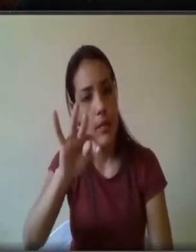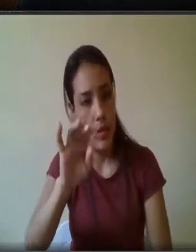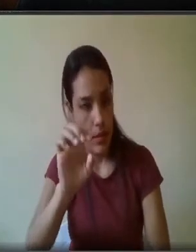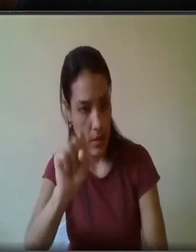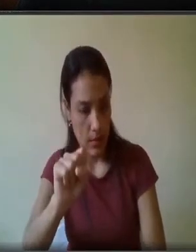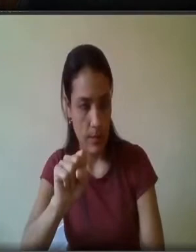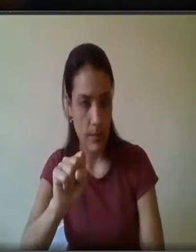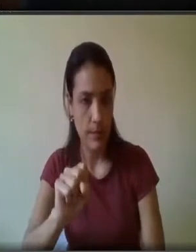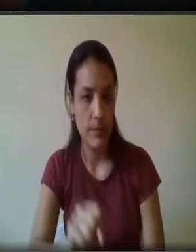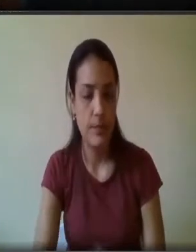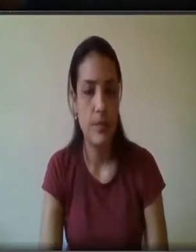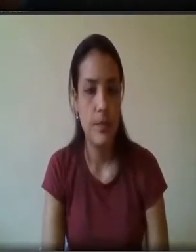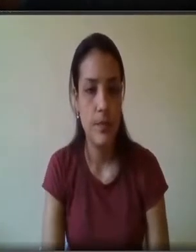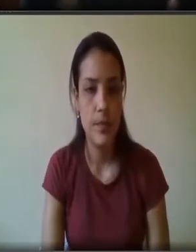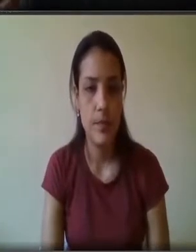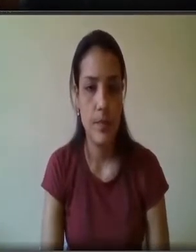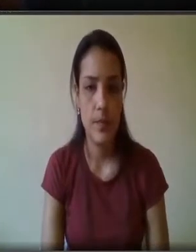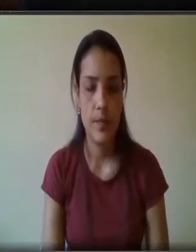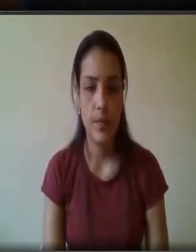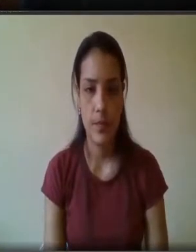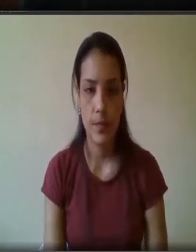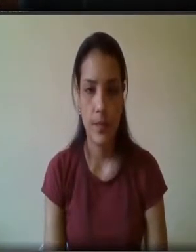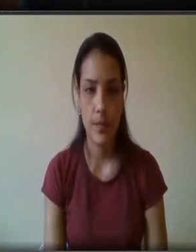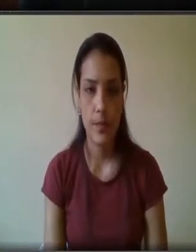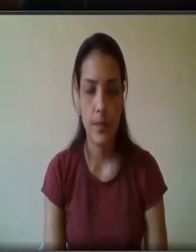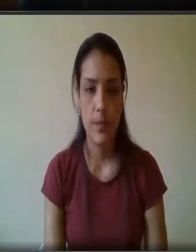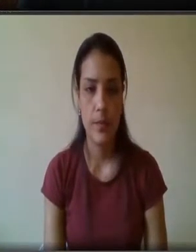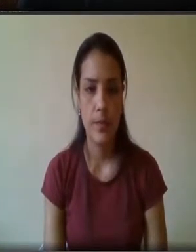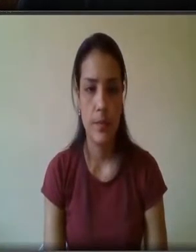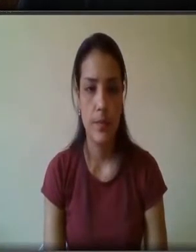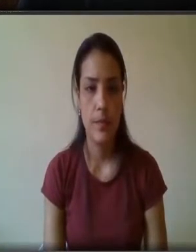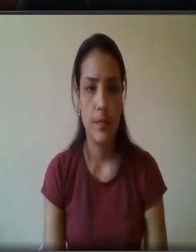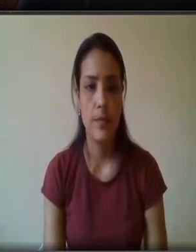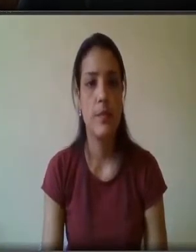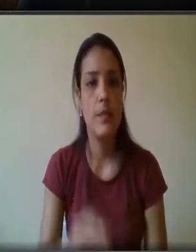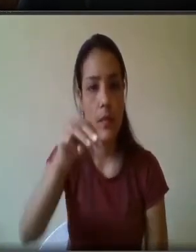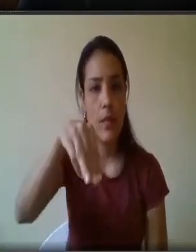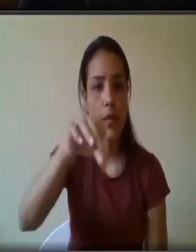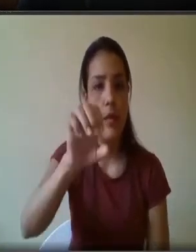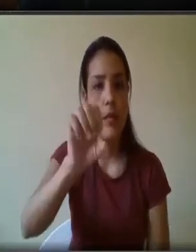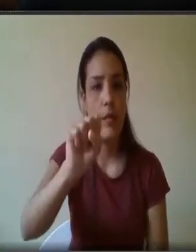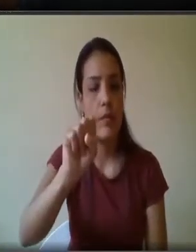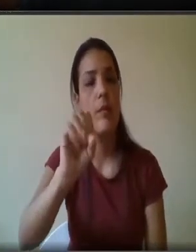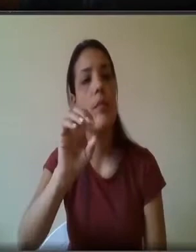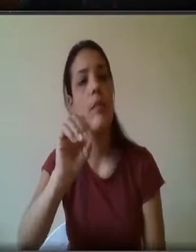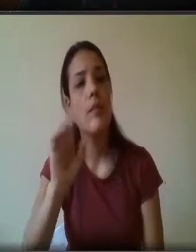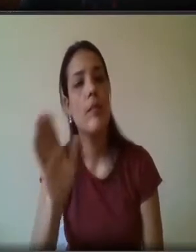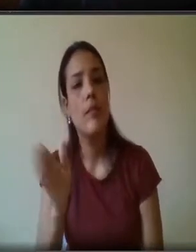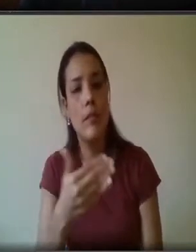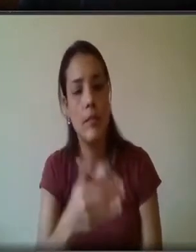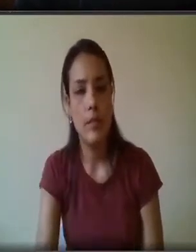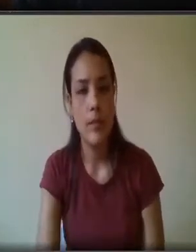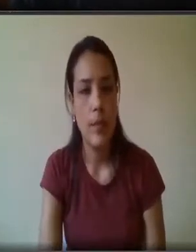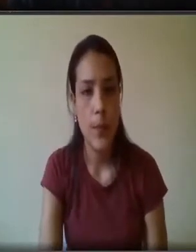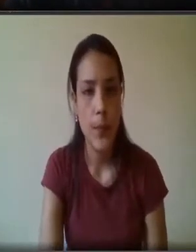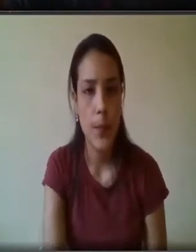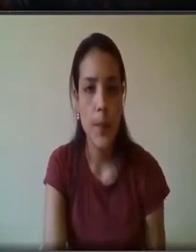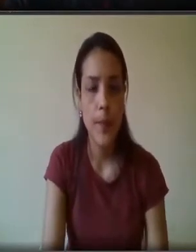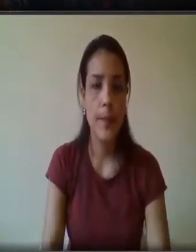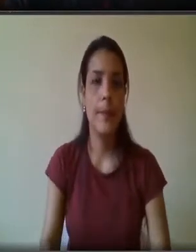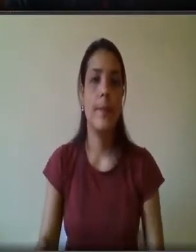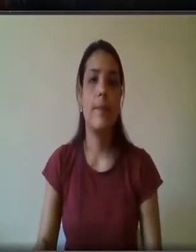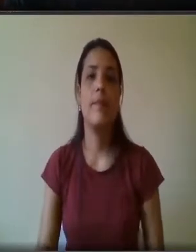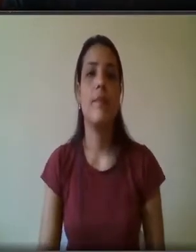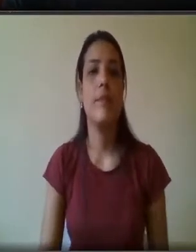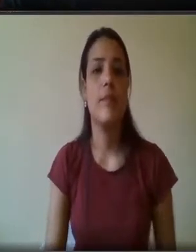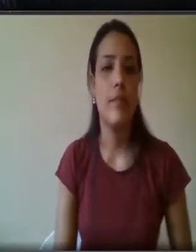Daí, Mesopacífica, Mesoatlântica, eu já falei para vocês, as placas estão em separação. Como é que seria a imagem disso? Olha ali,